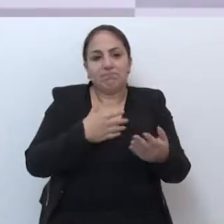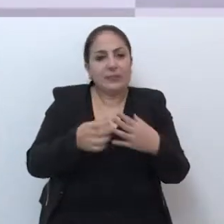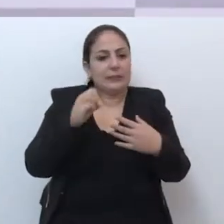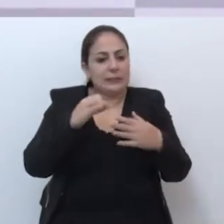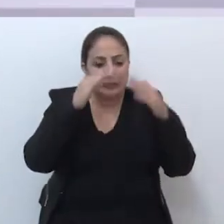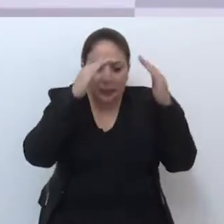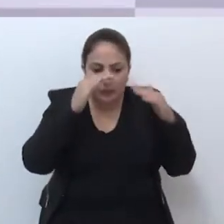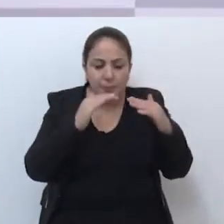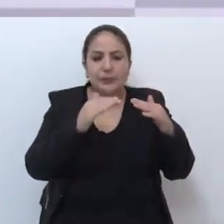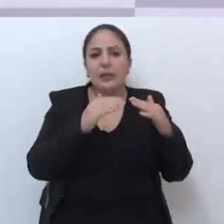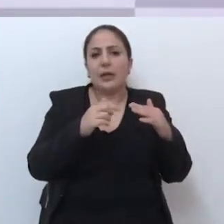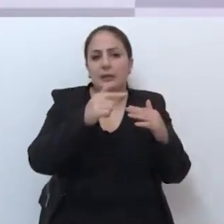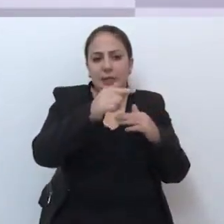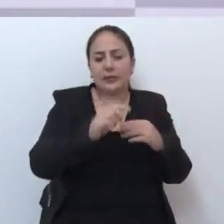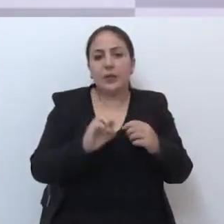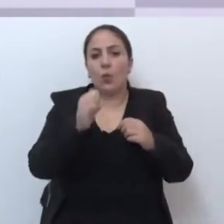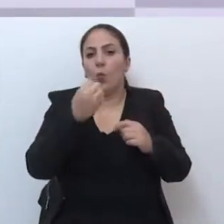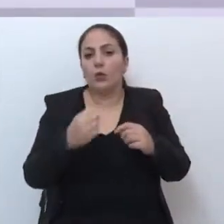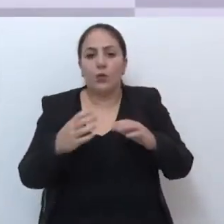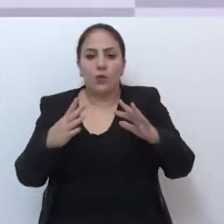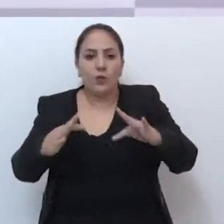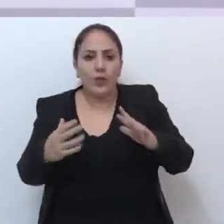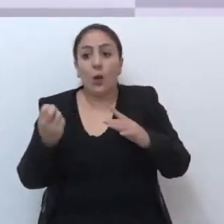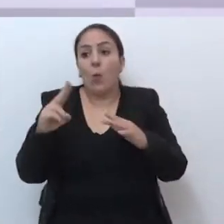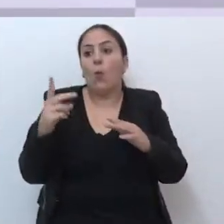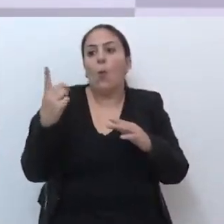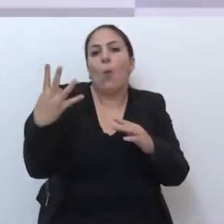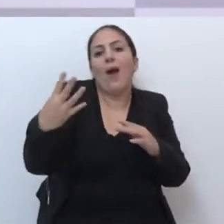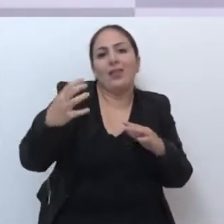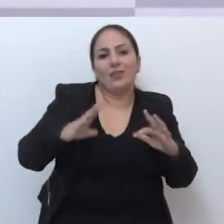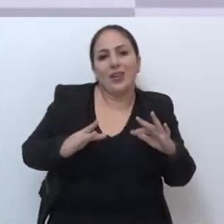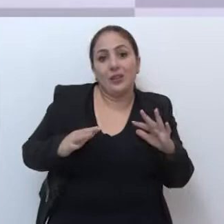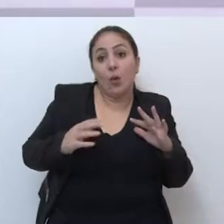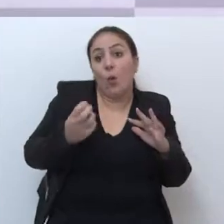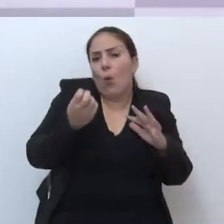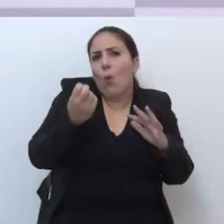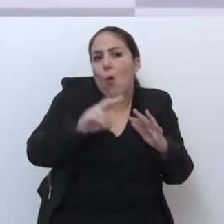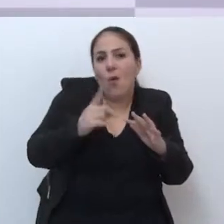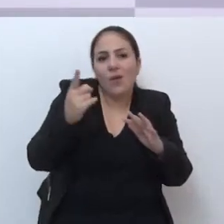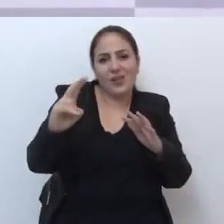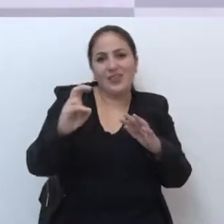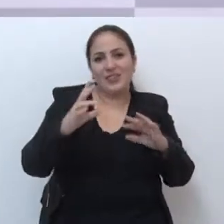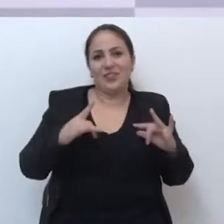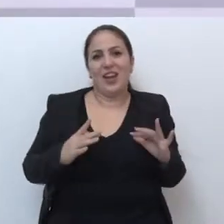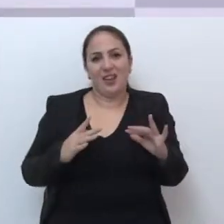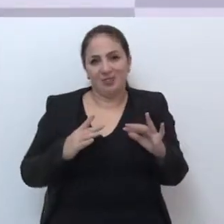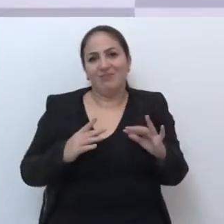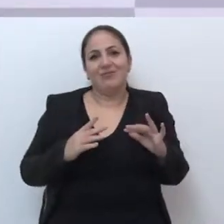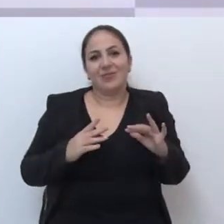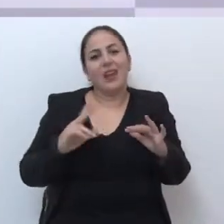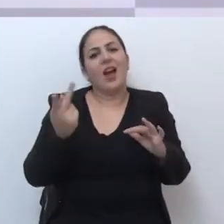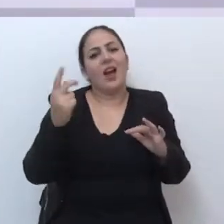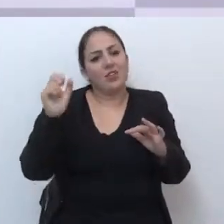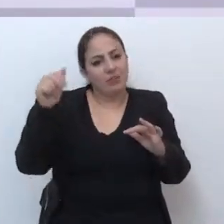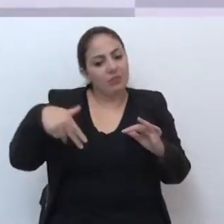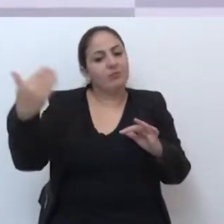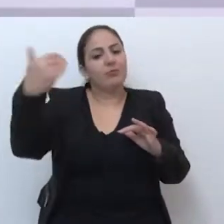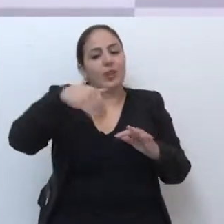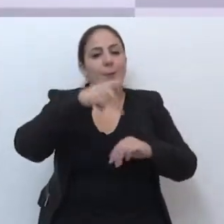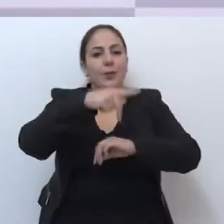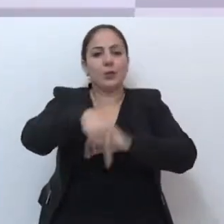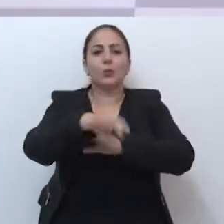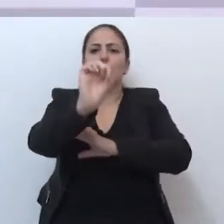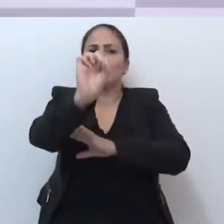indiferente se tem que respeitar 7, 8 feriados, ou 4 feriados, ou que seja 15 feriados, a Avan